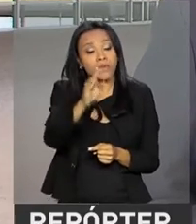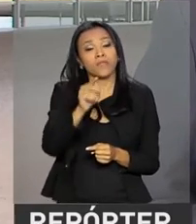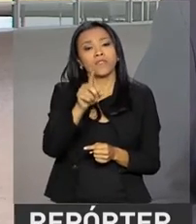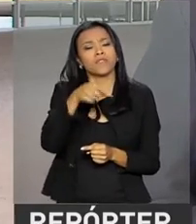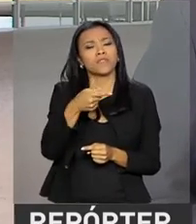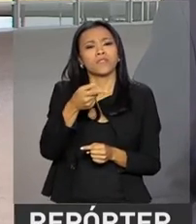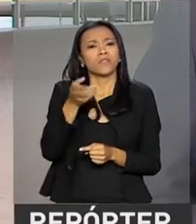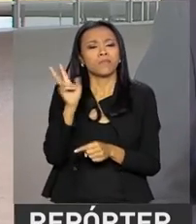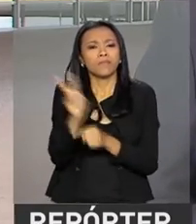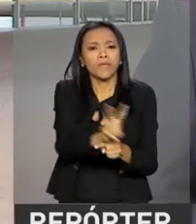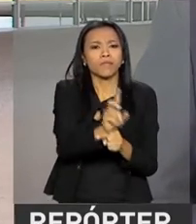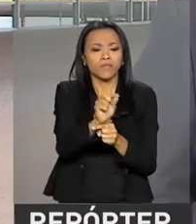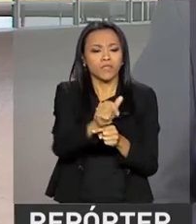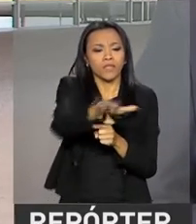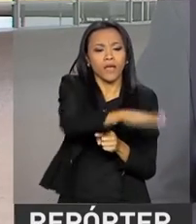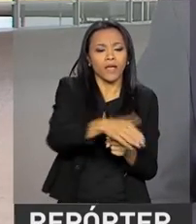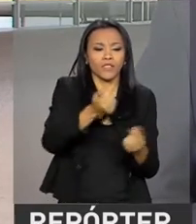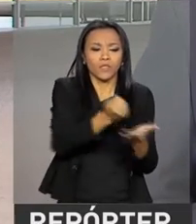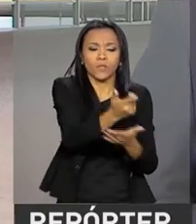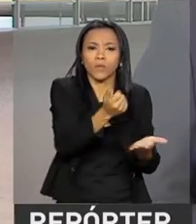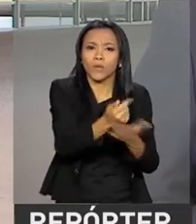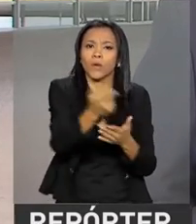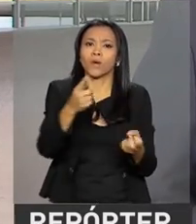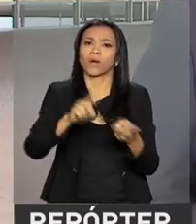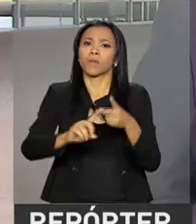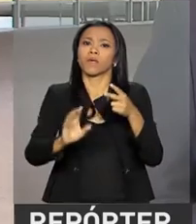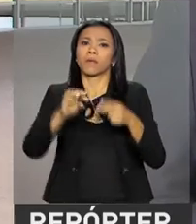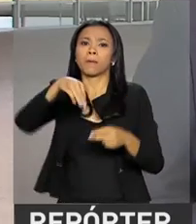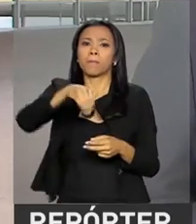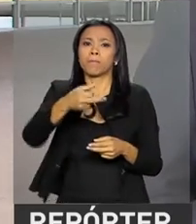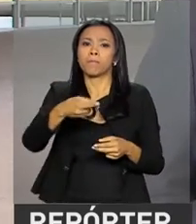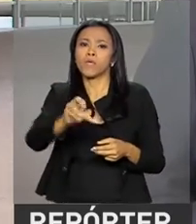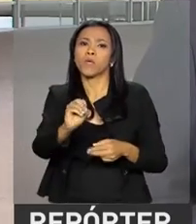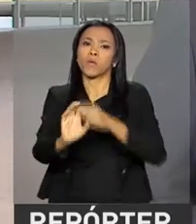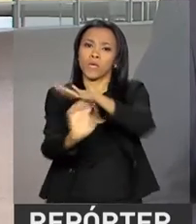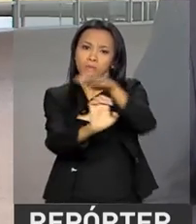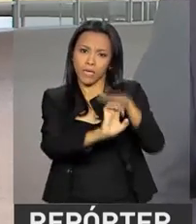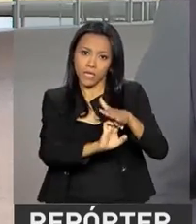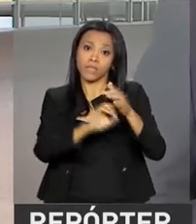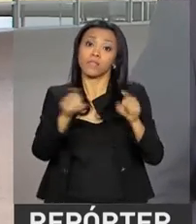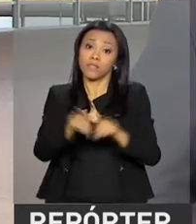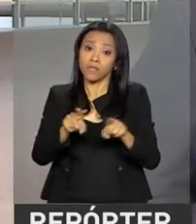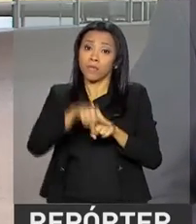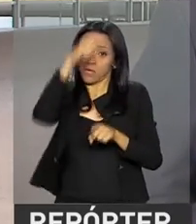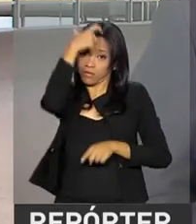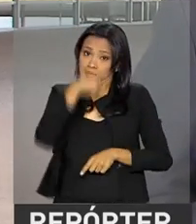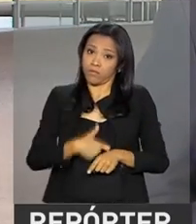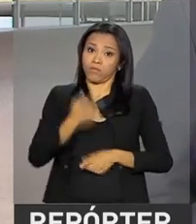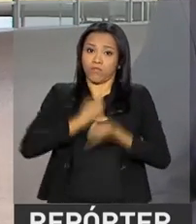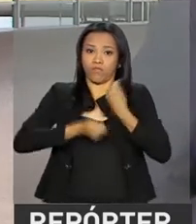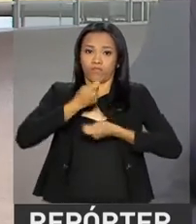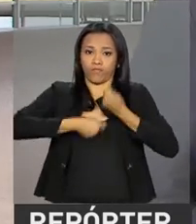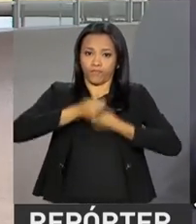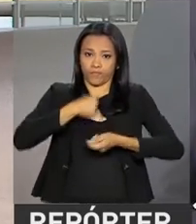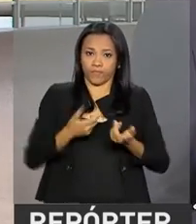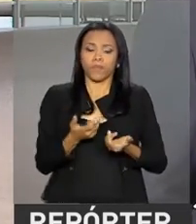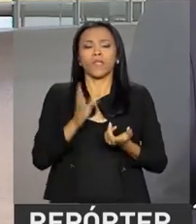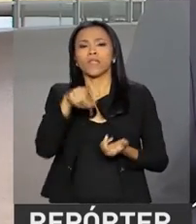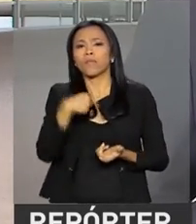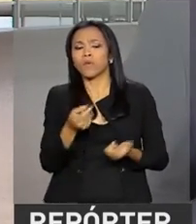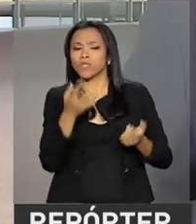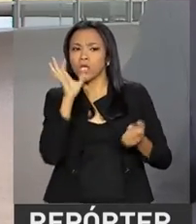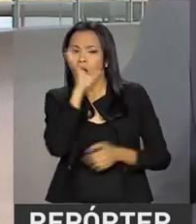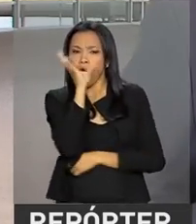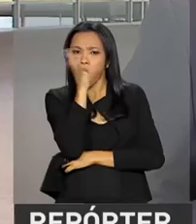linhas voltadas para o consumo, micro e pequenas empresas e microempreendedores individuais. Depois de ouvir as